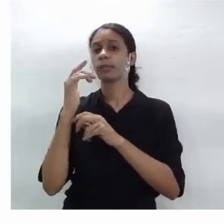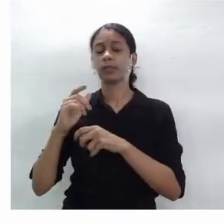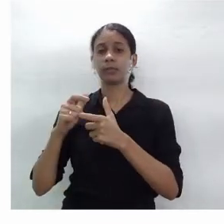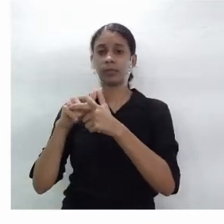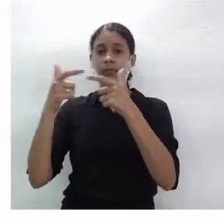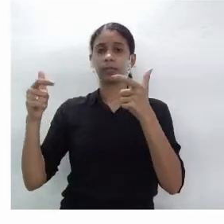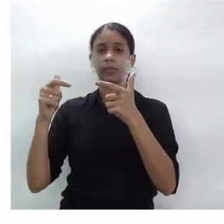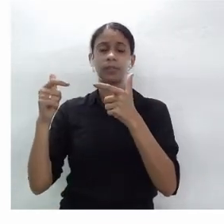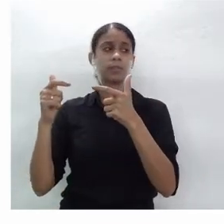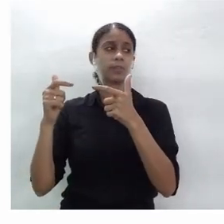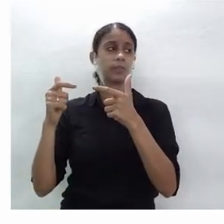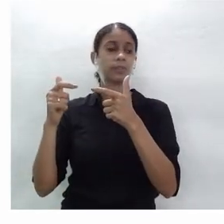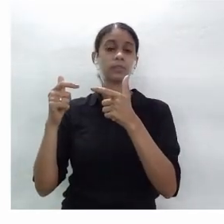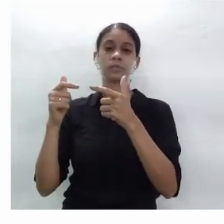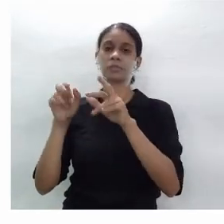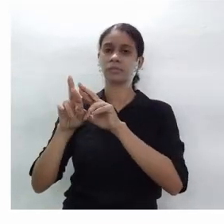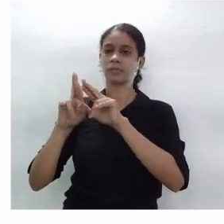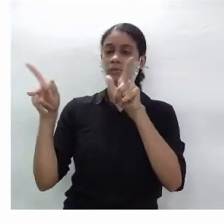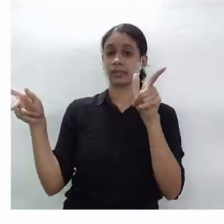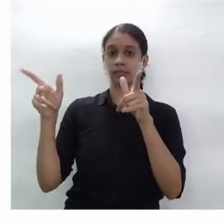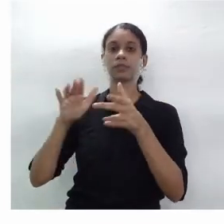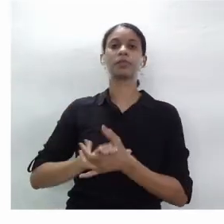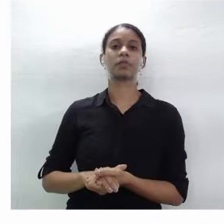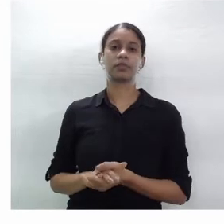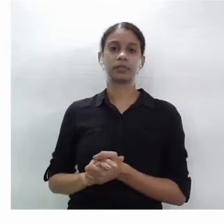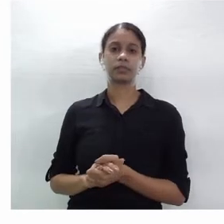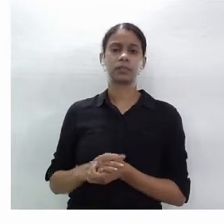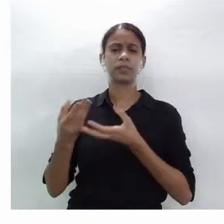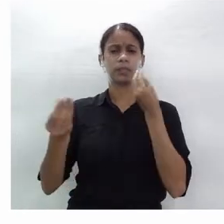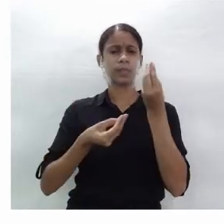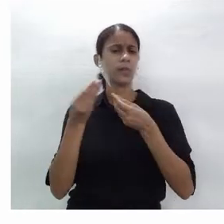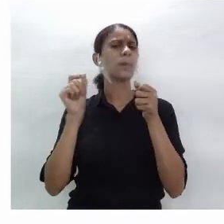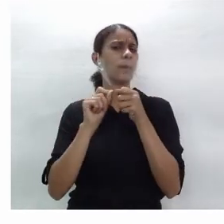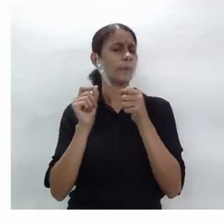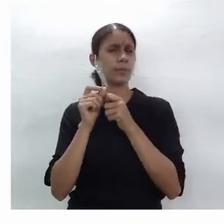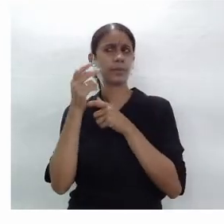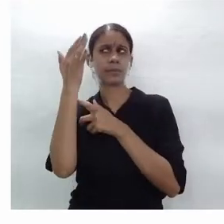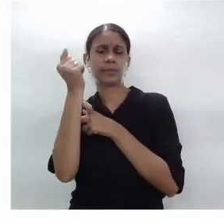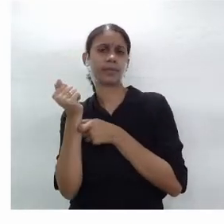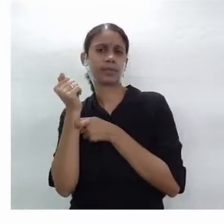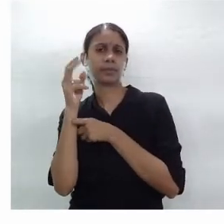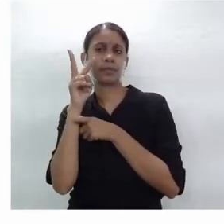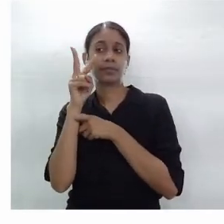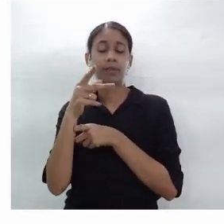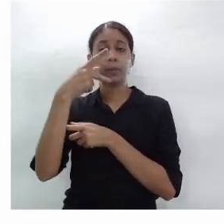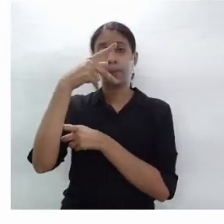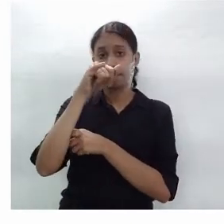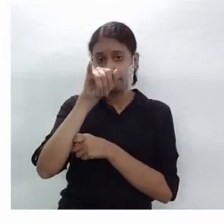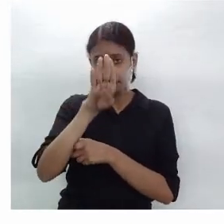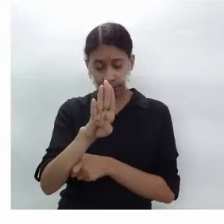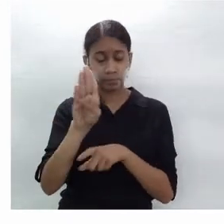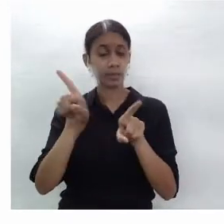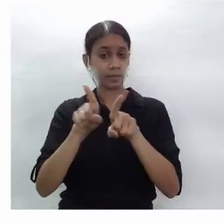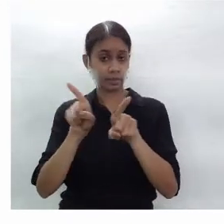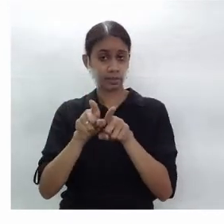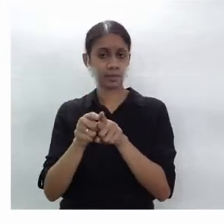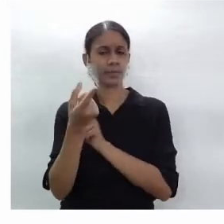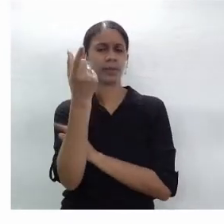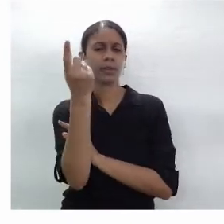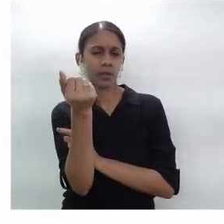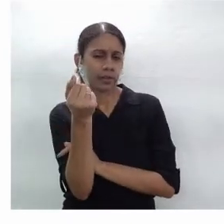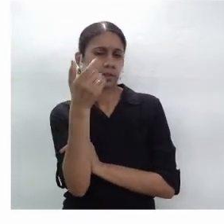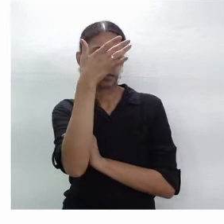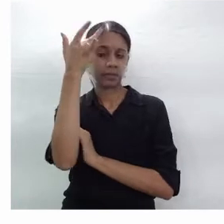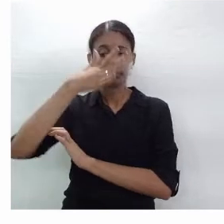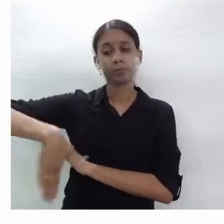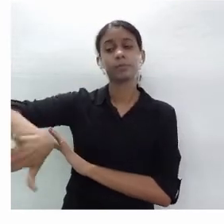o coeficiente de Gini é calculado mediante o PIB e a renda da população. Tá? Então você pode